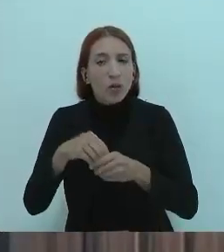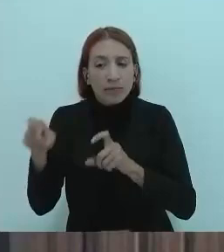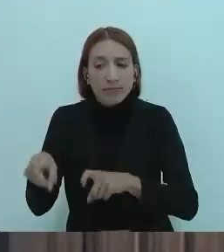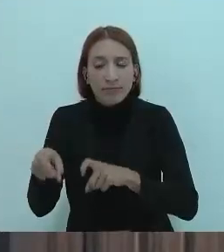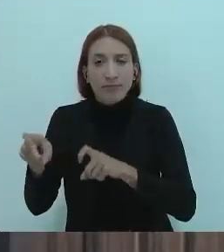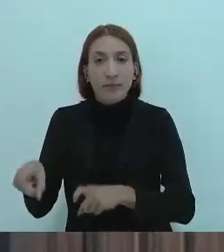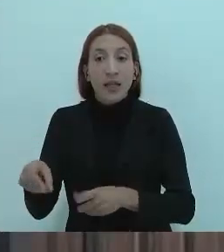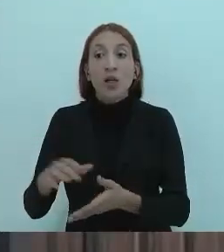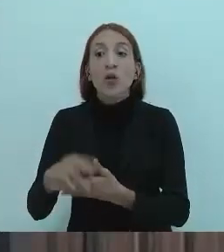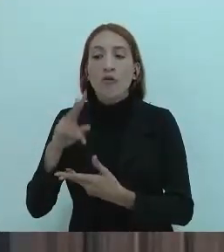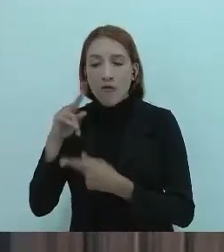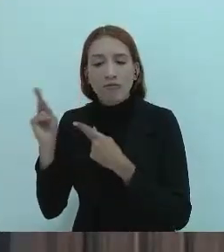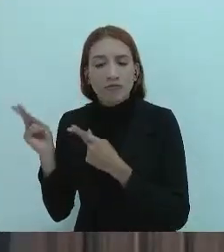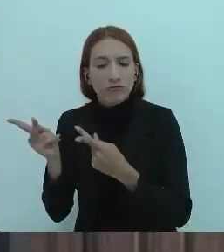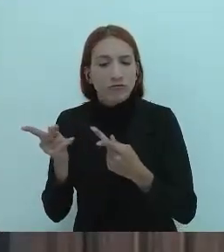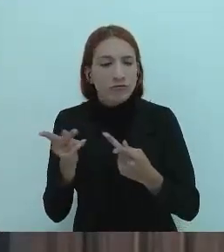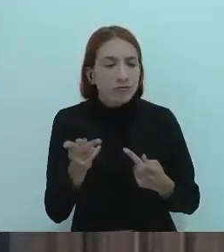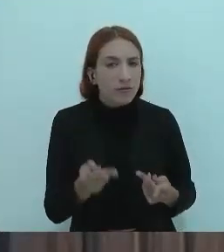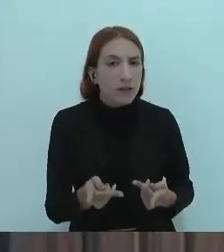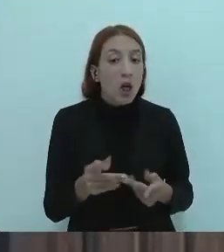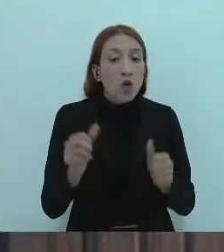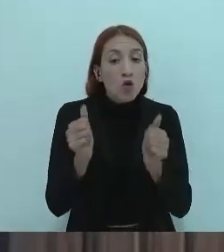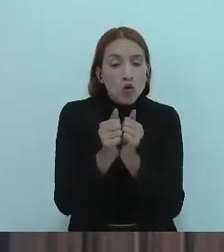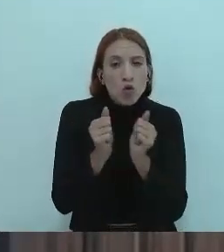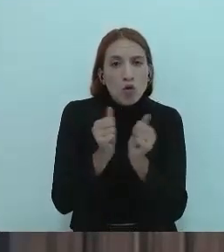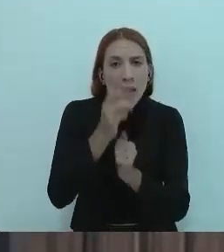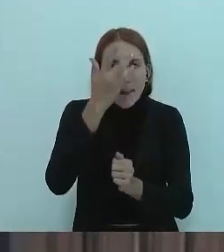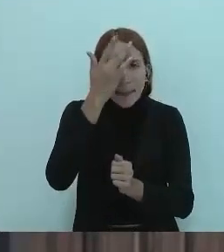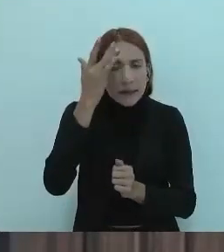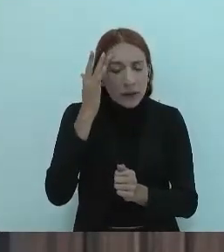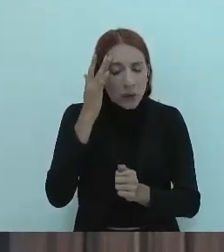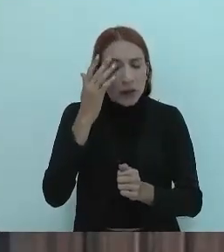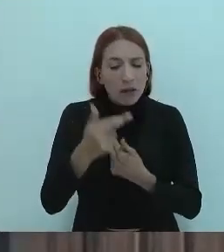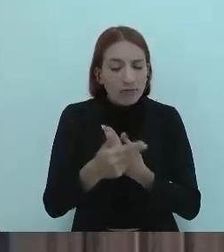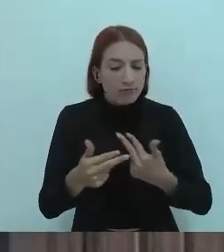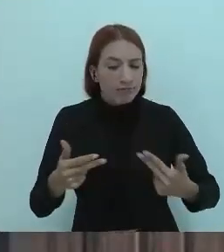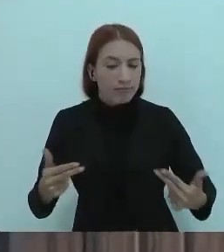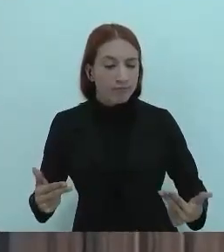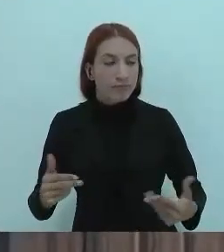gente tivemos lá junto com o pessoal da estrutura fazendo levantamento